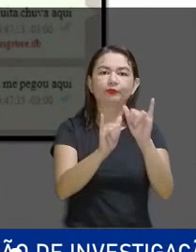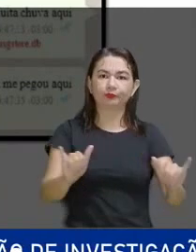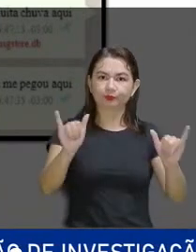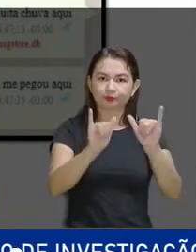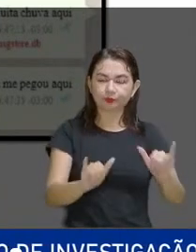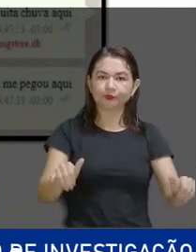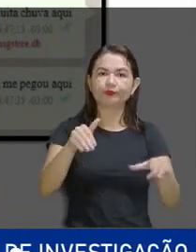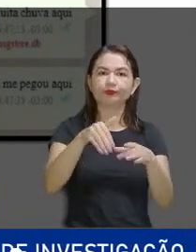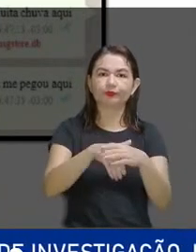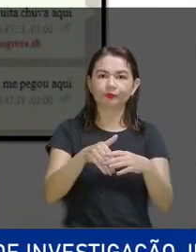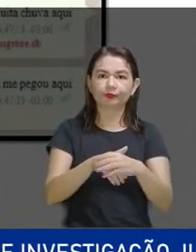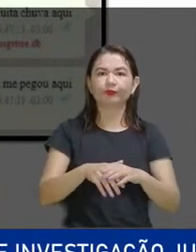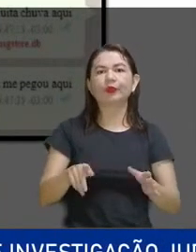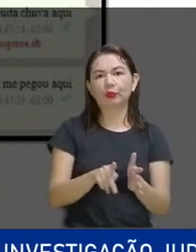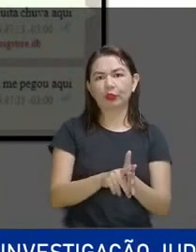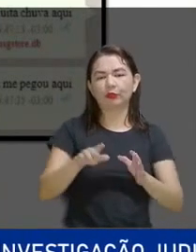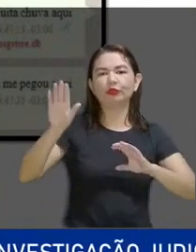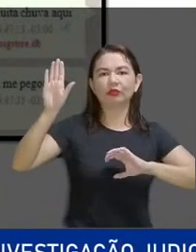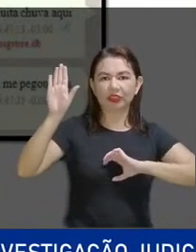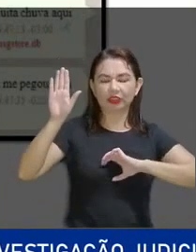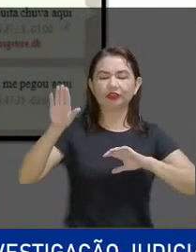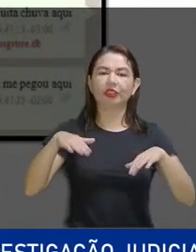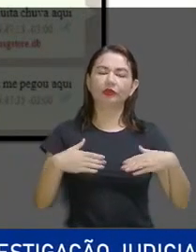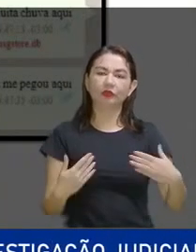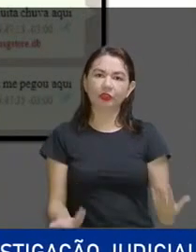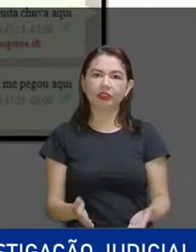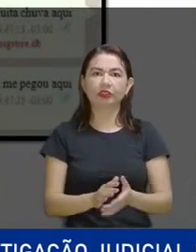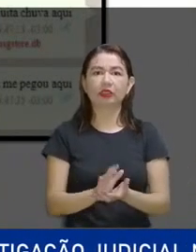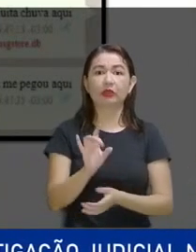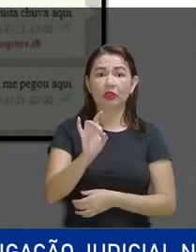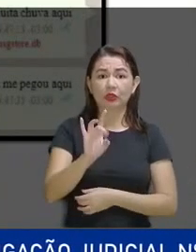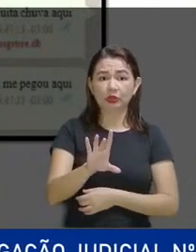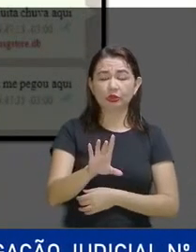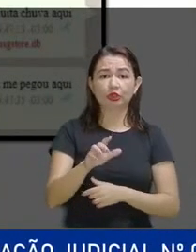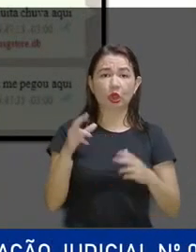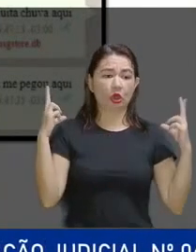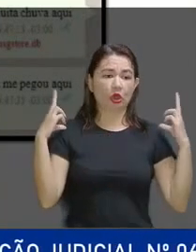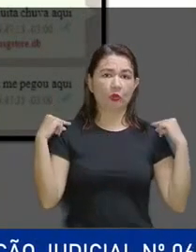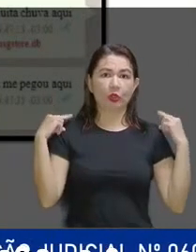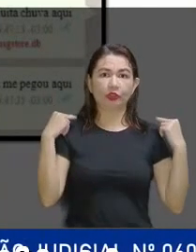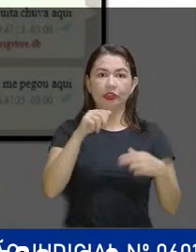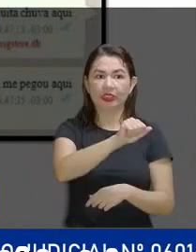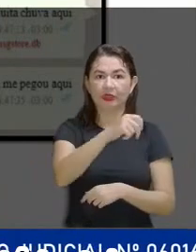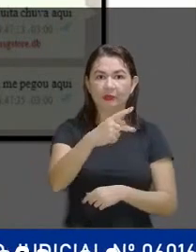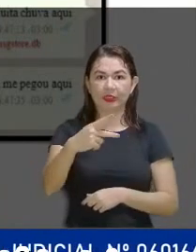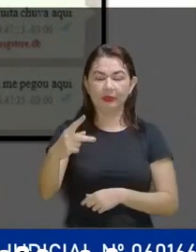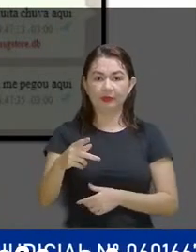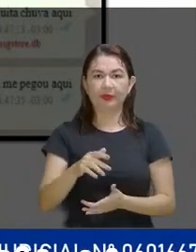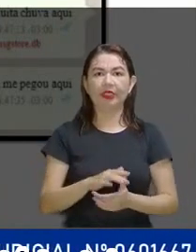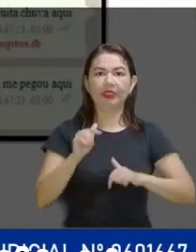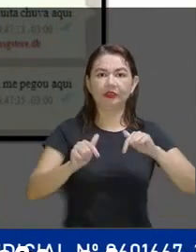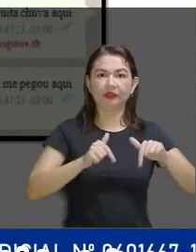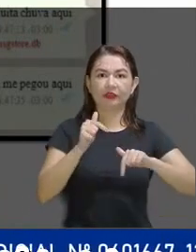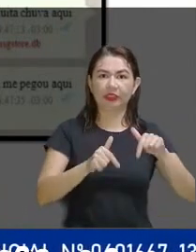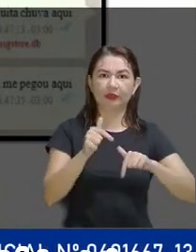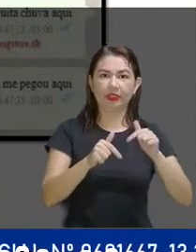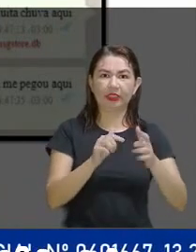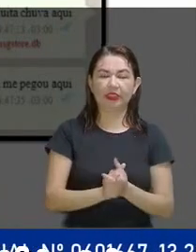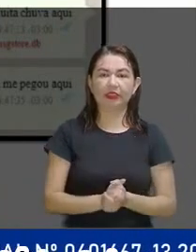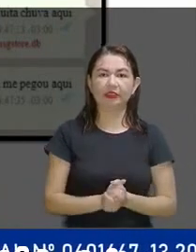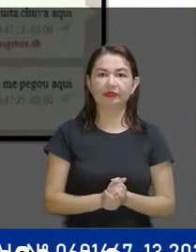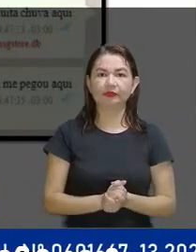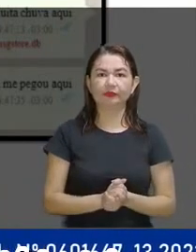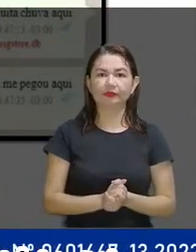candidato investigado. Por sua vez, apesar de alegar que era apenas motorista de aplicativo, a atuação de Felipe Luan em prol da candidatura de Fábio, seu